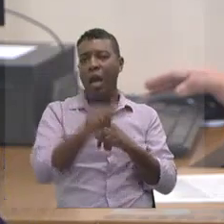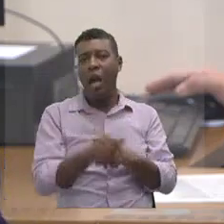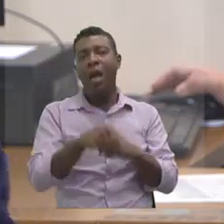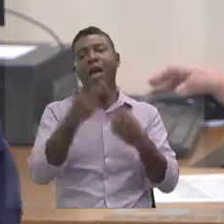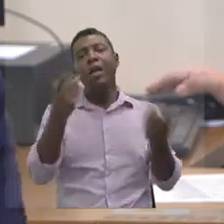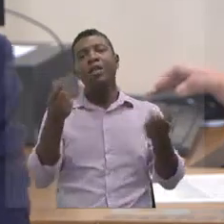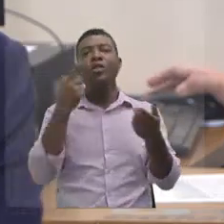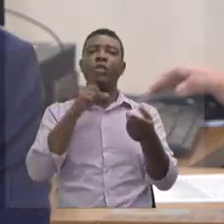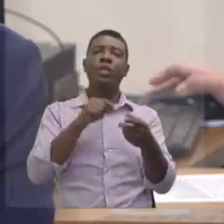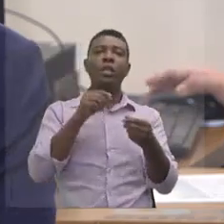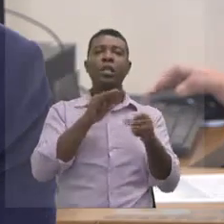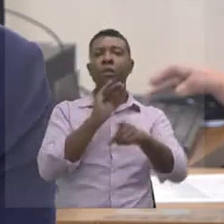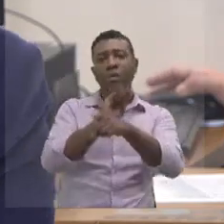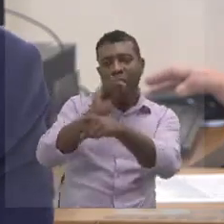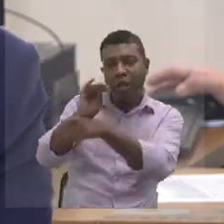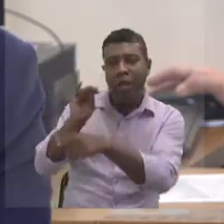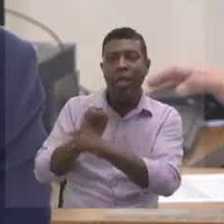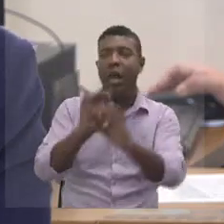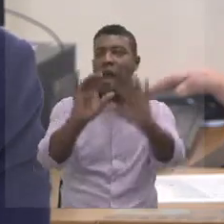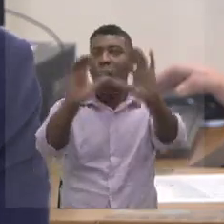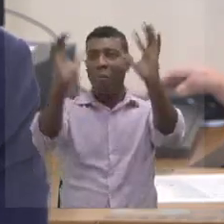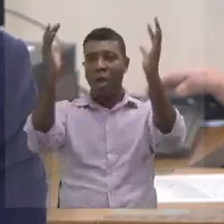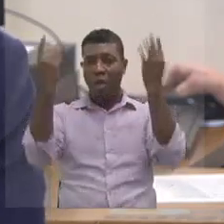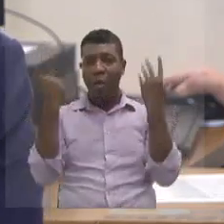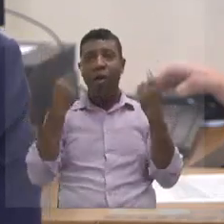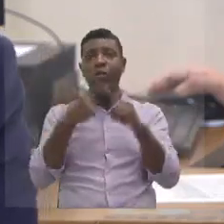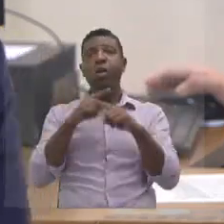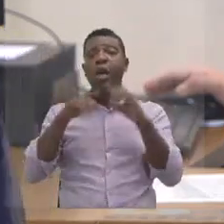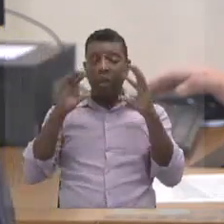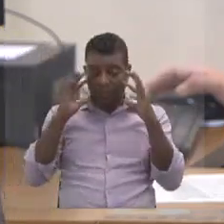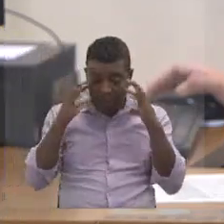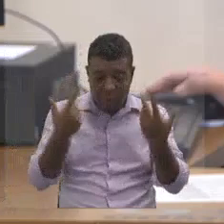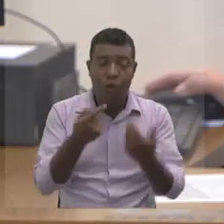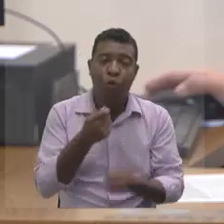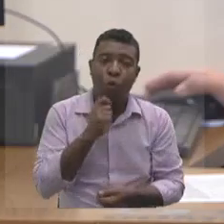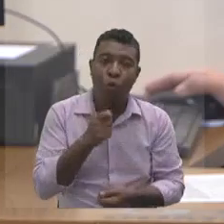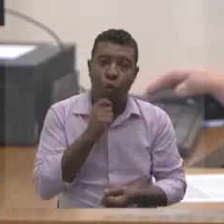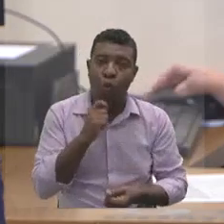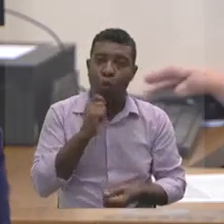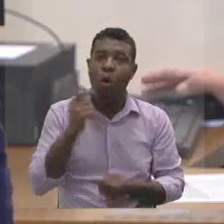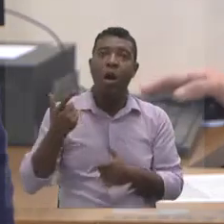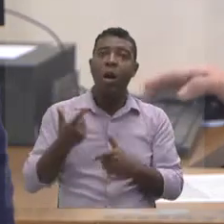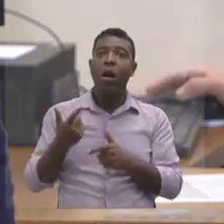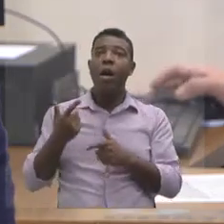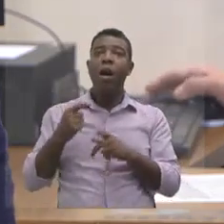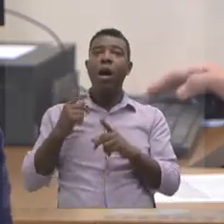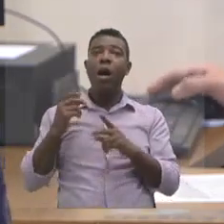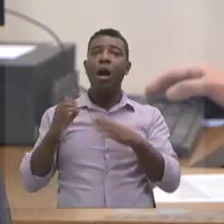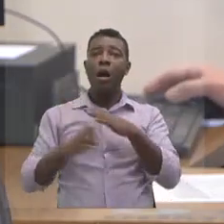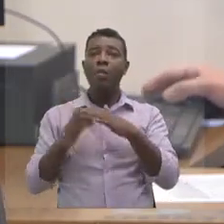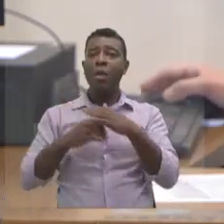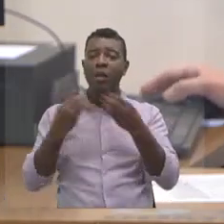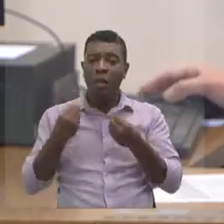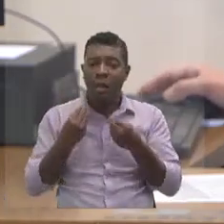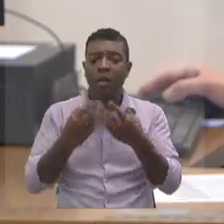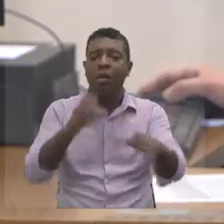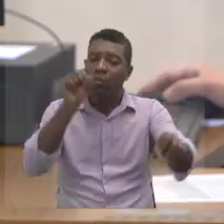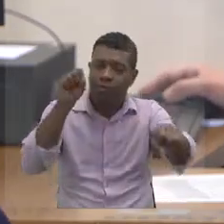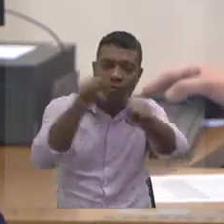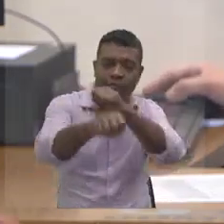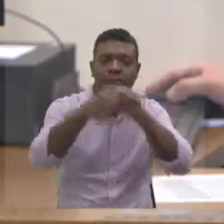das questões do meio ambiente que ainda não foram solucionados pela empresa causadora do dano e que a gente faça realmente